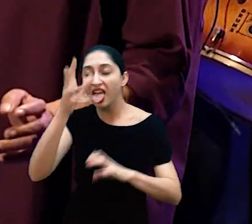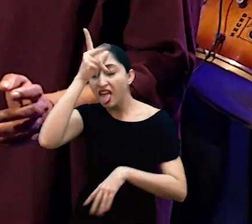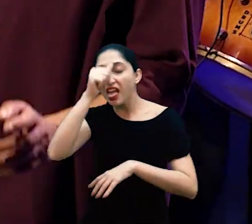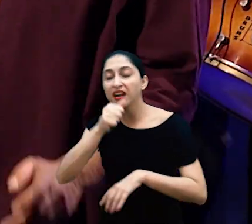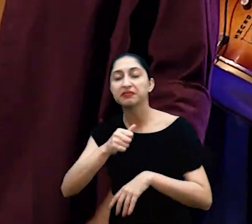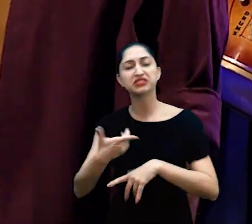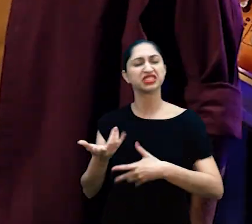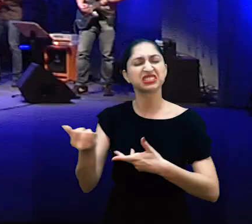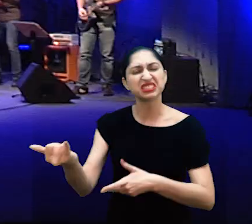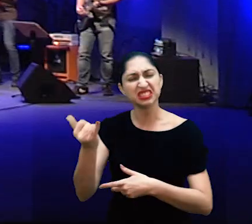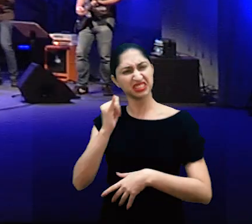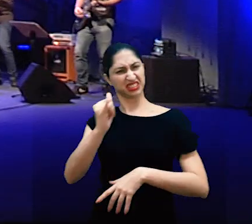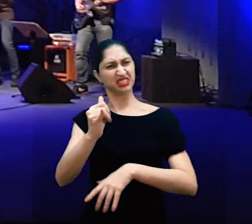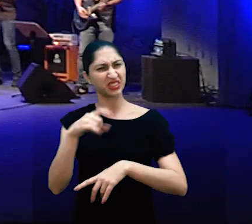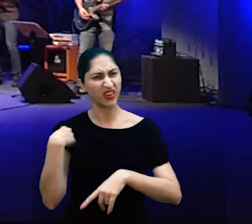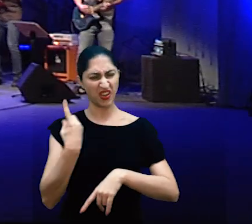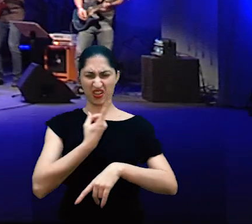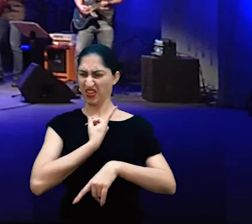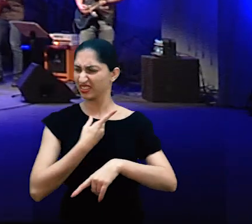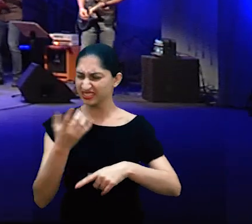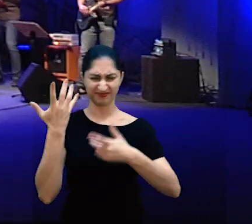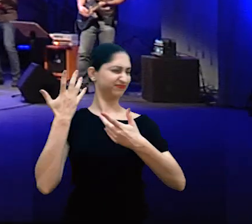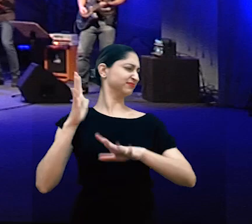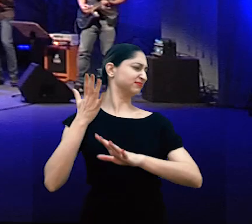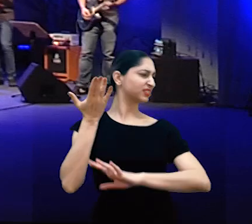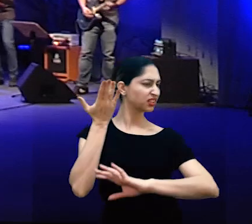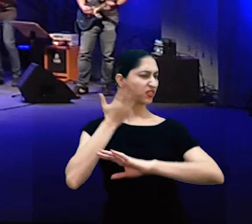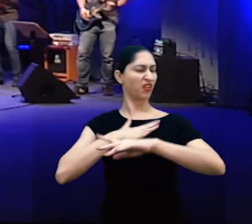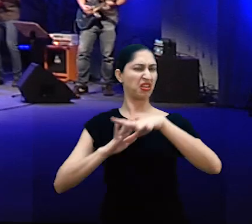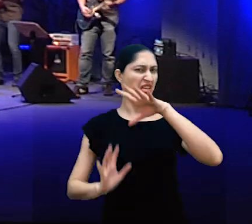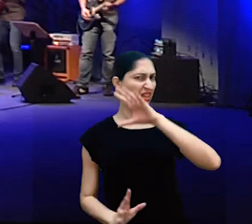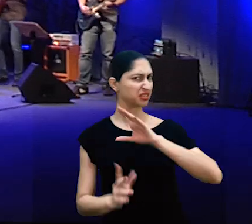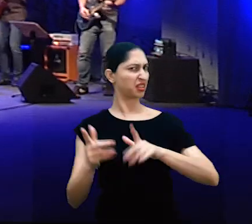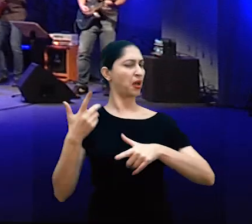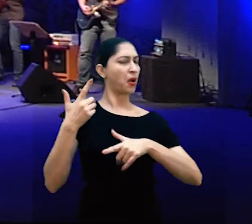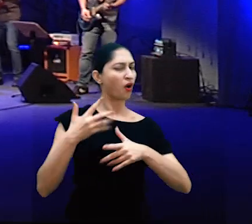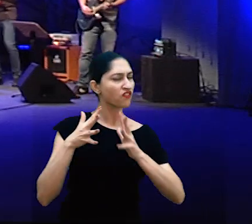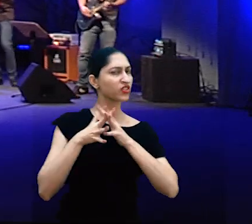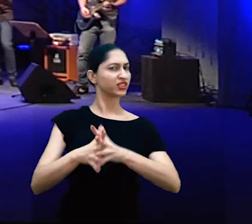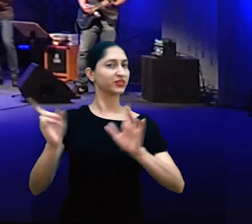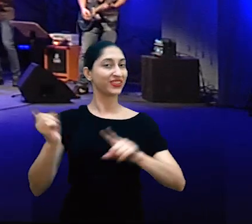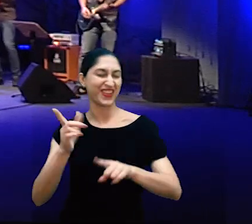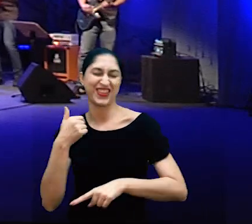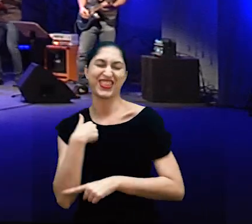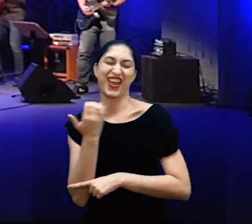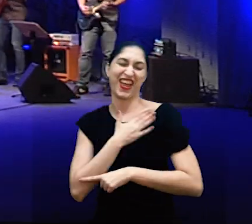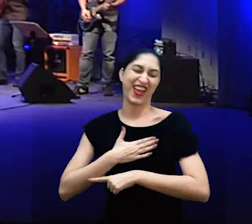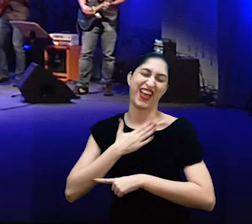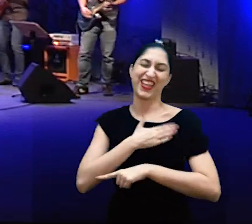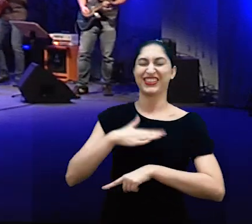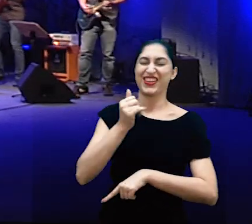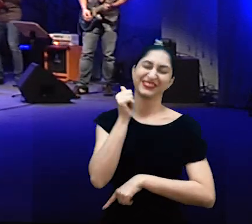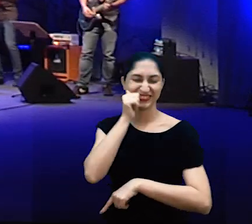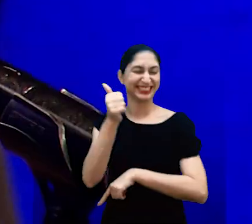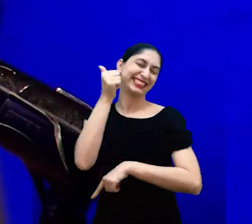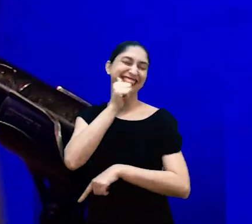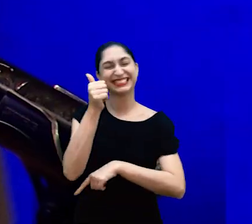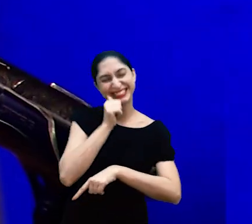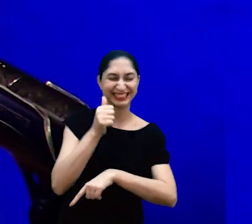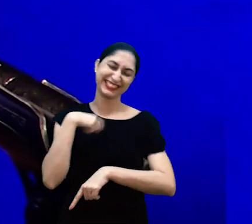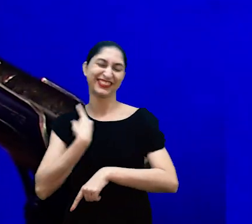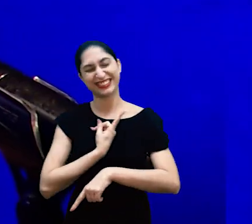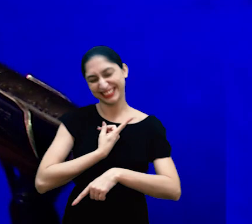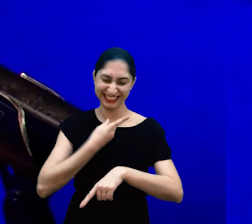é butina, mas nós não gosta de tramóia, nós gosta é das meninas, nós é jeca, nós é joia.